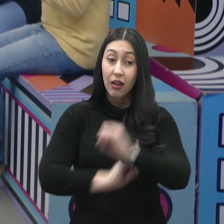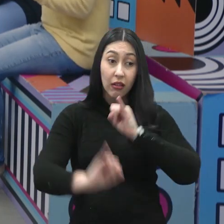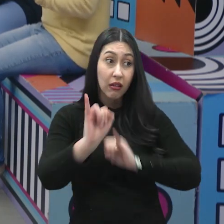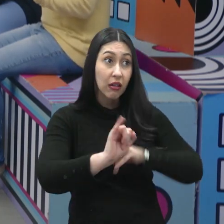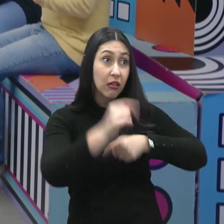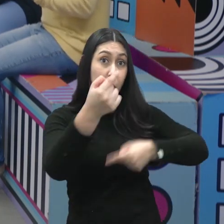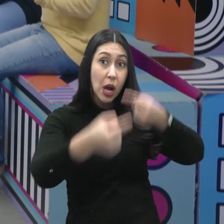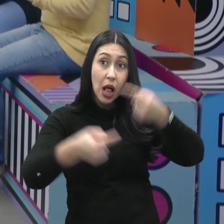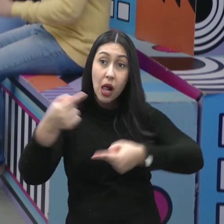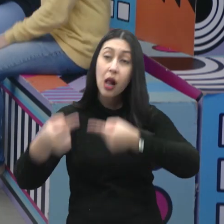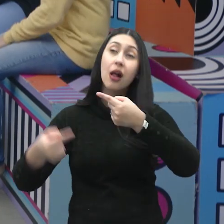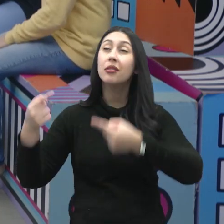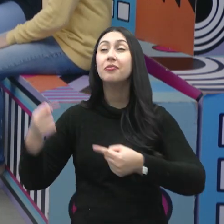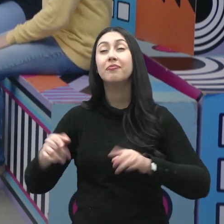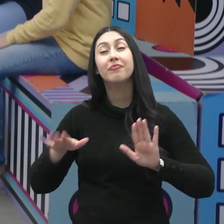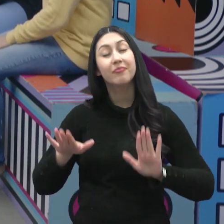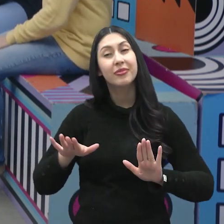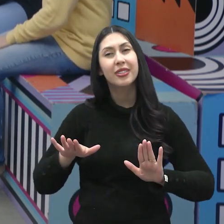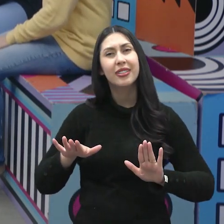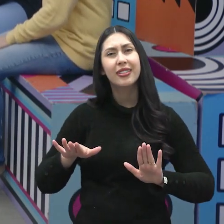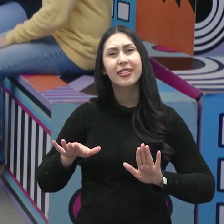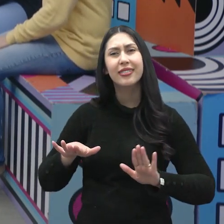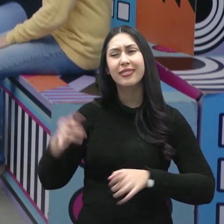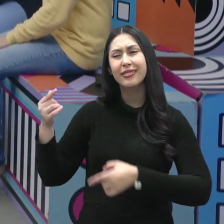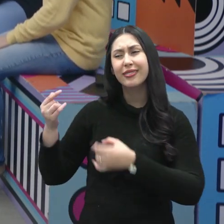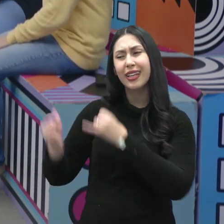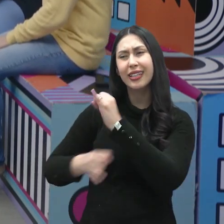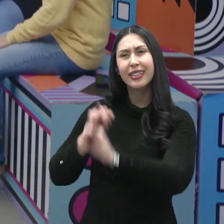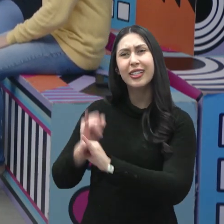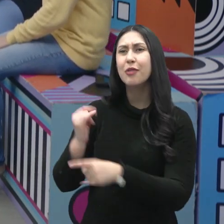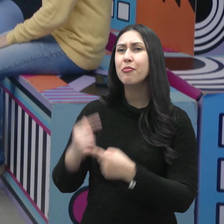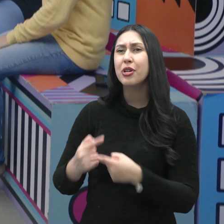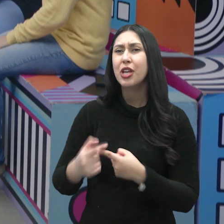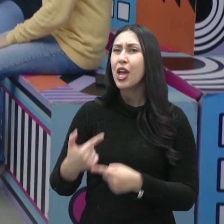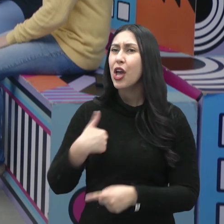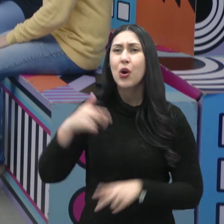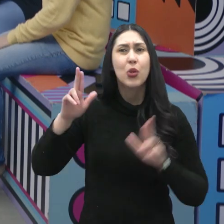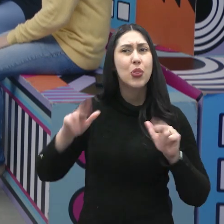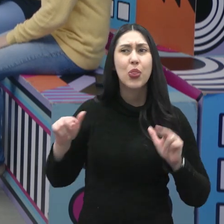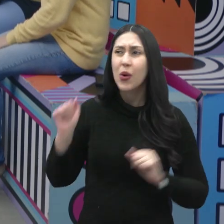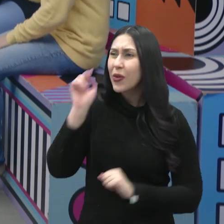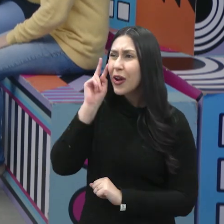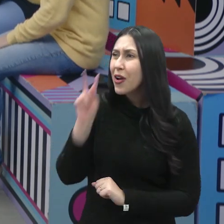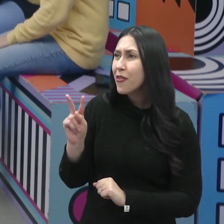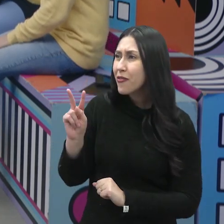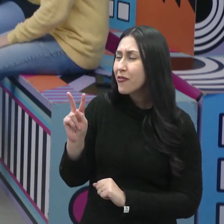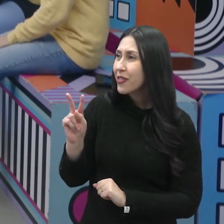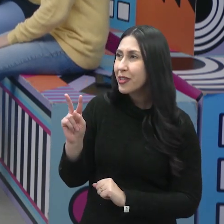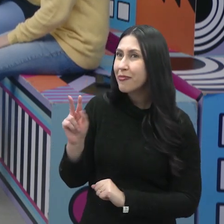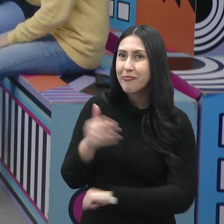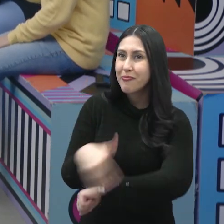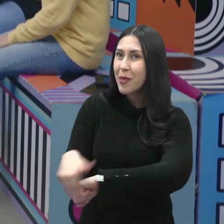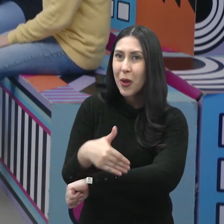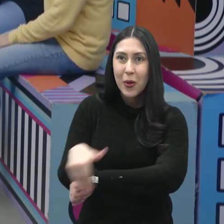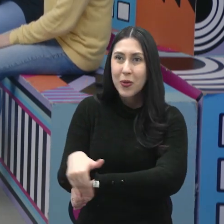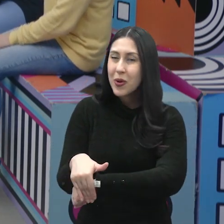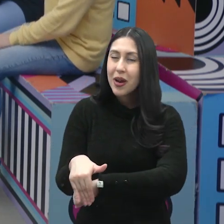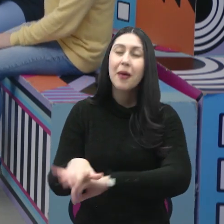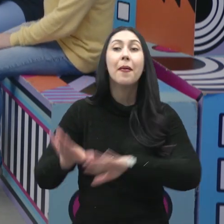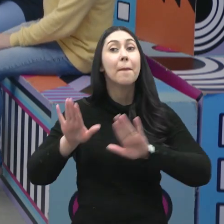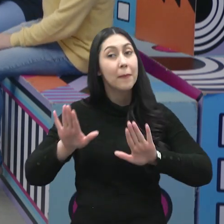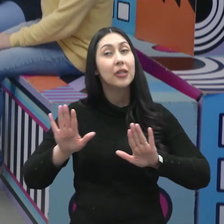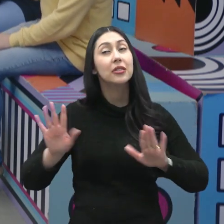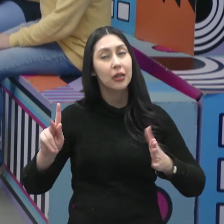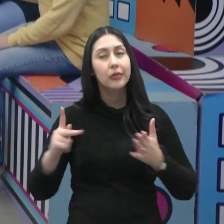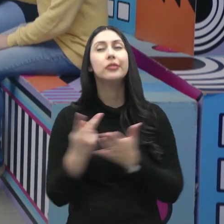a internet. Eu confesso que é mais na internet, né? Porque eu nunca vi ninguém agindo dessa maneira que a gente vê nas notícias da internet. Também. Só Mas na que